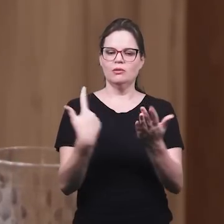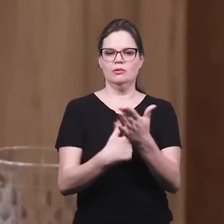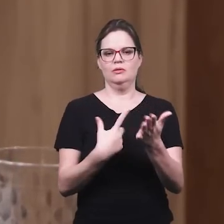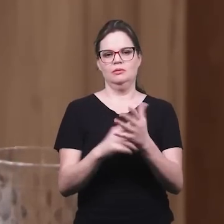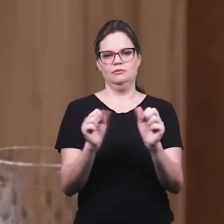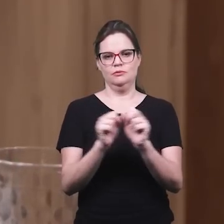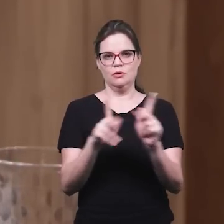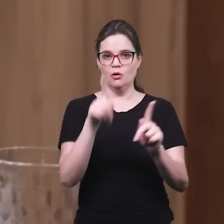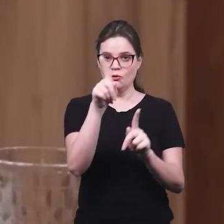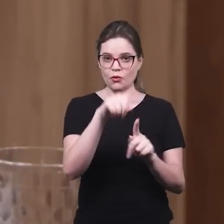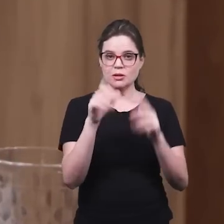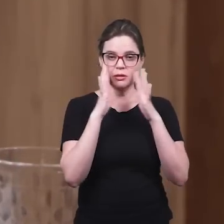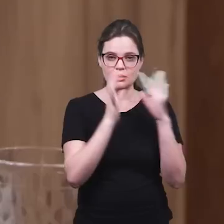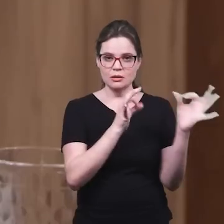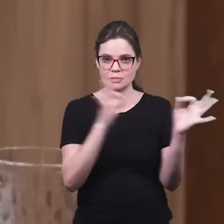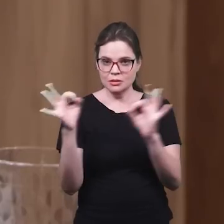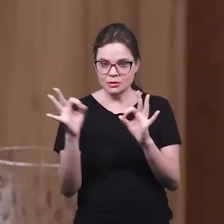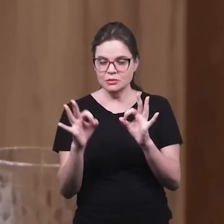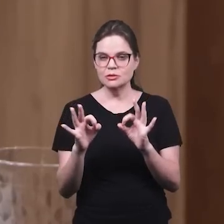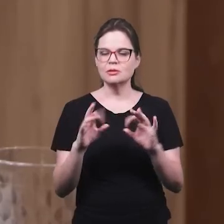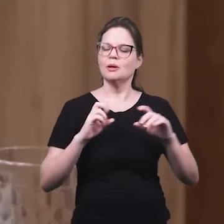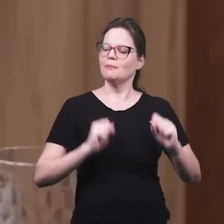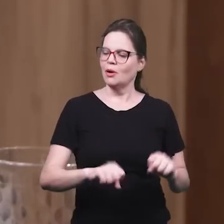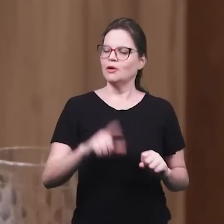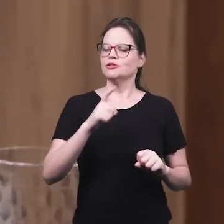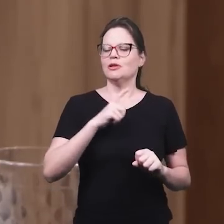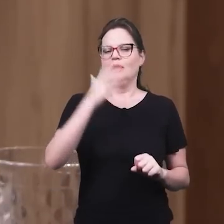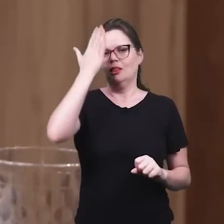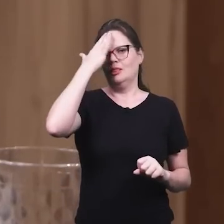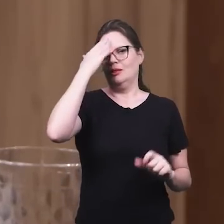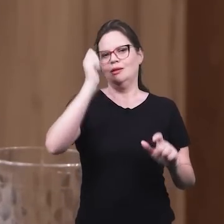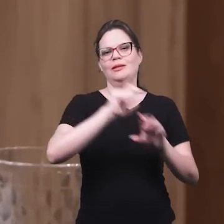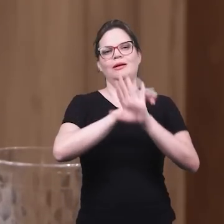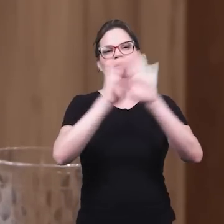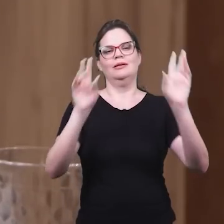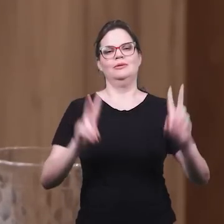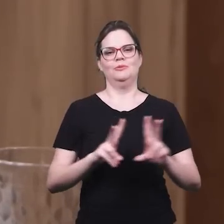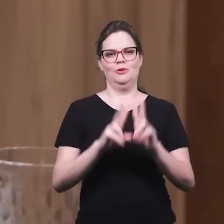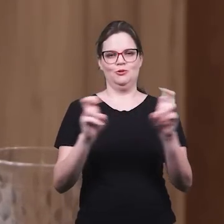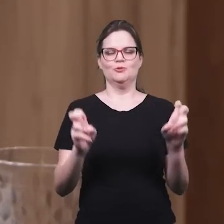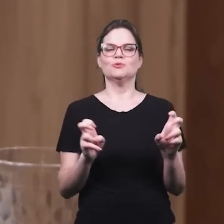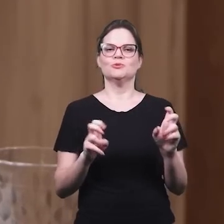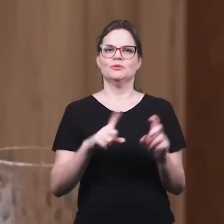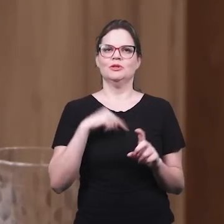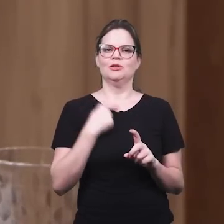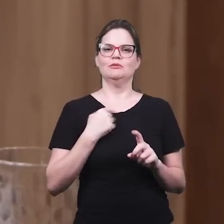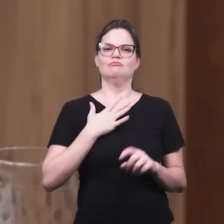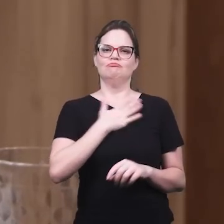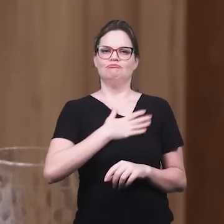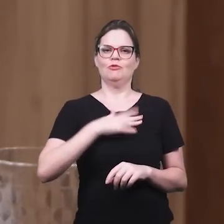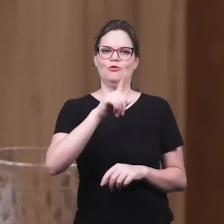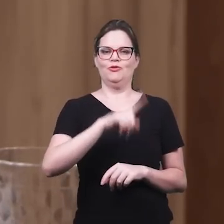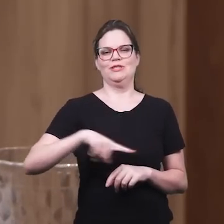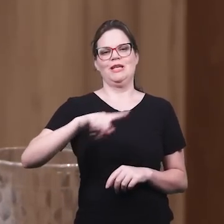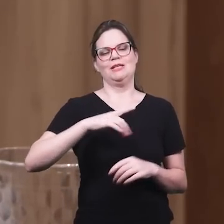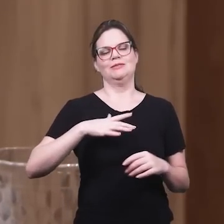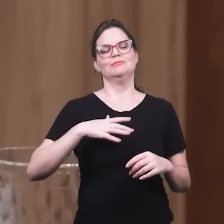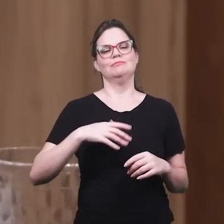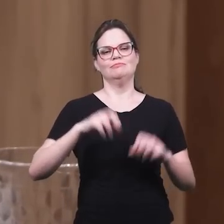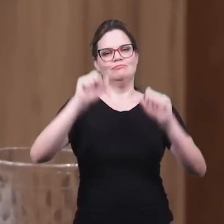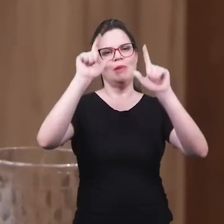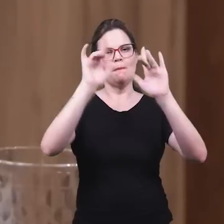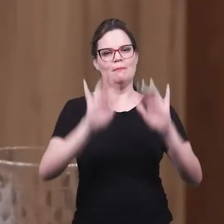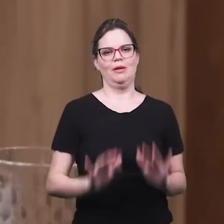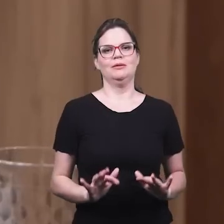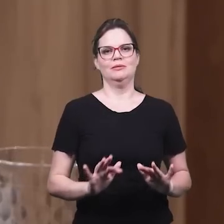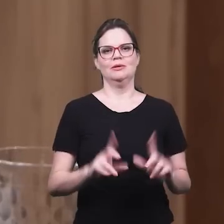você participando e assistindo vai ter uma compreensão melhor deste assunto, né? E nós desejamos que isso seja realmente uma grande bênção, que